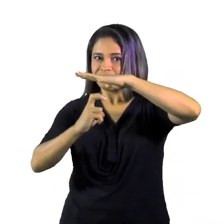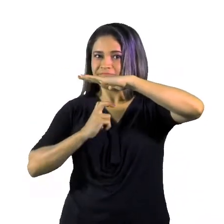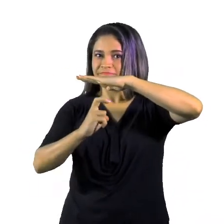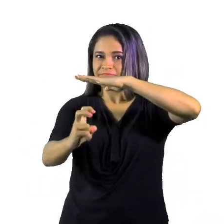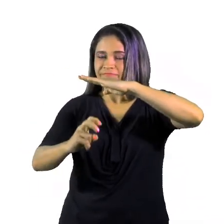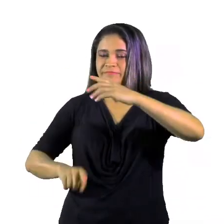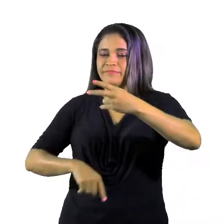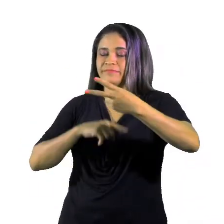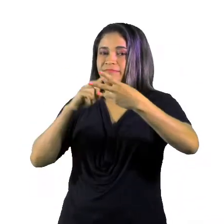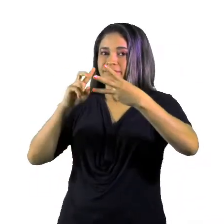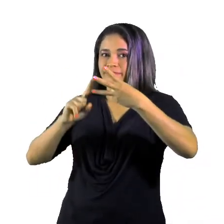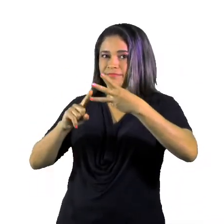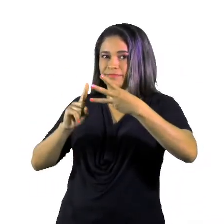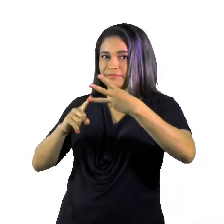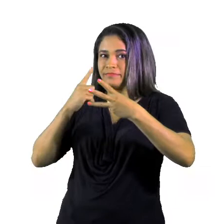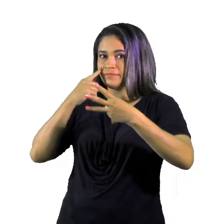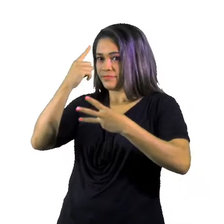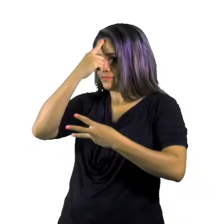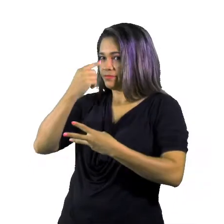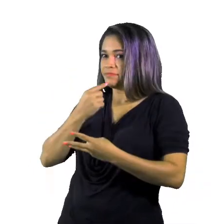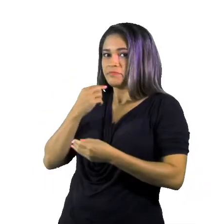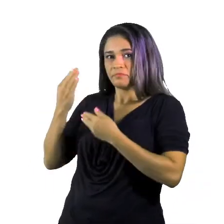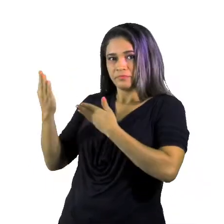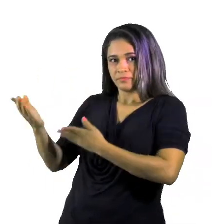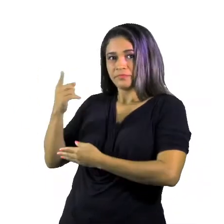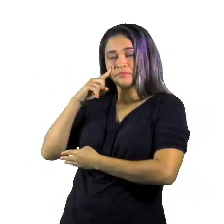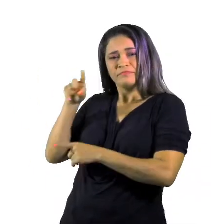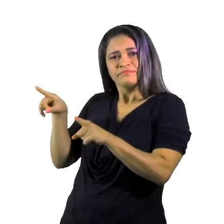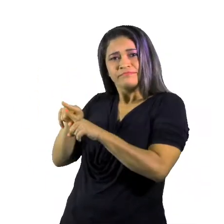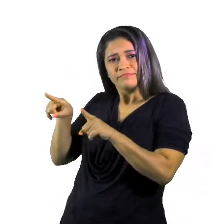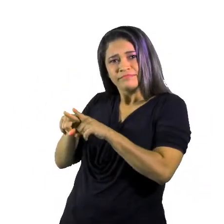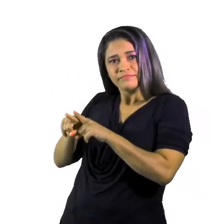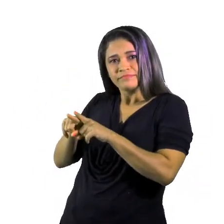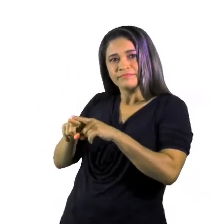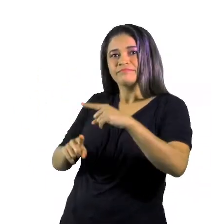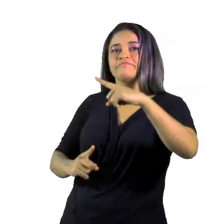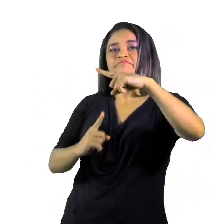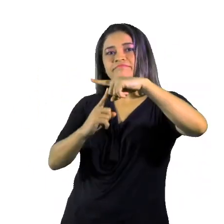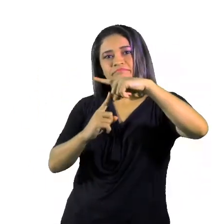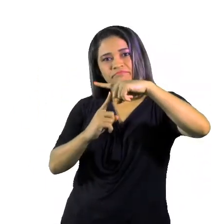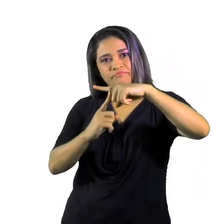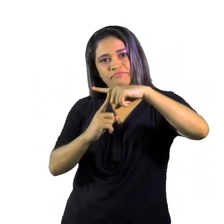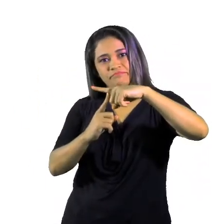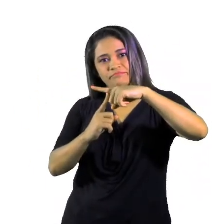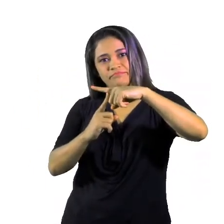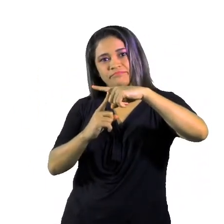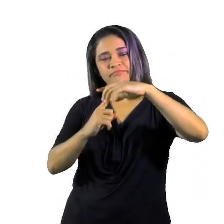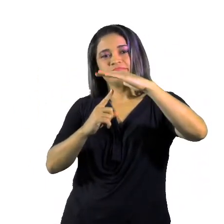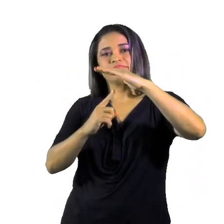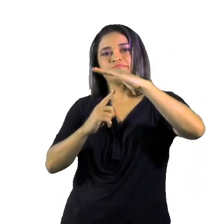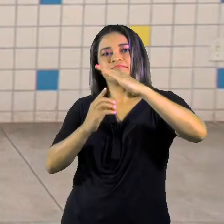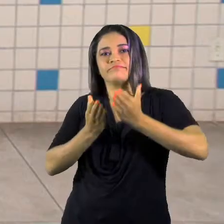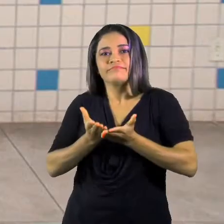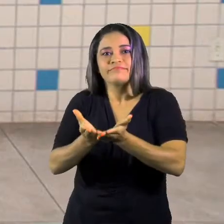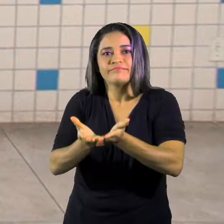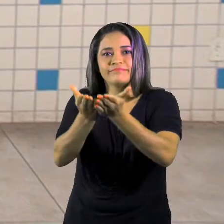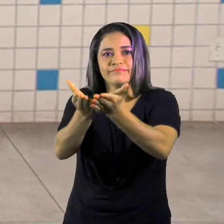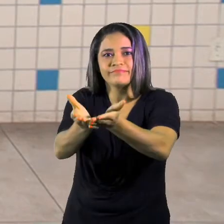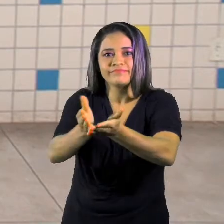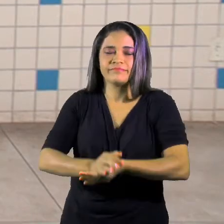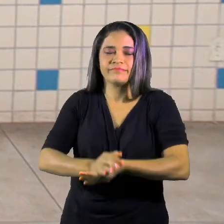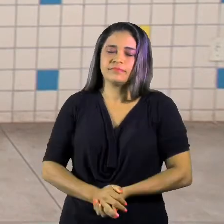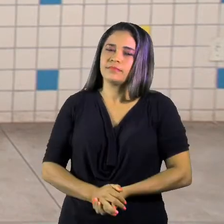E na terceira imagem, vocês podem observar também a rede de transporte hidroviário. Já